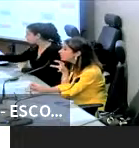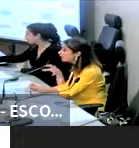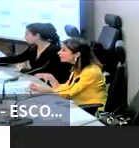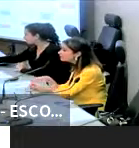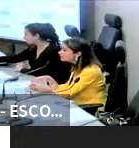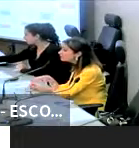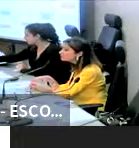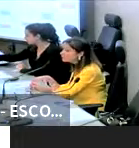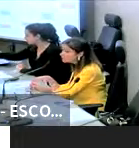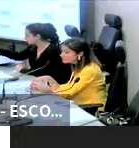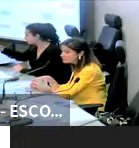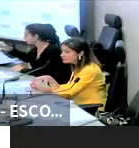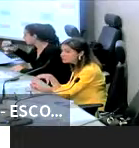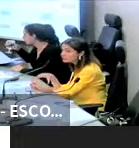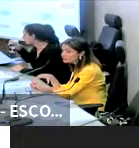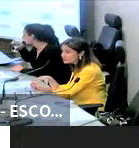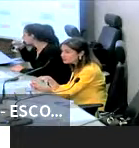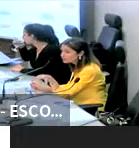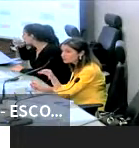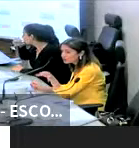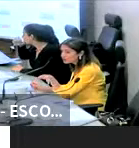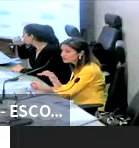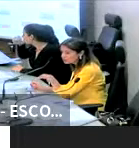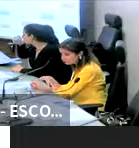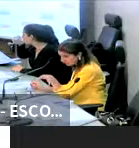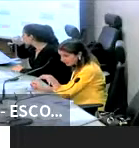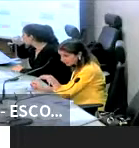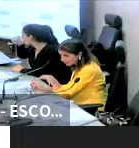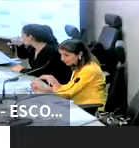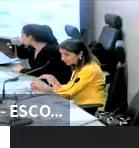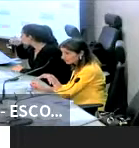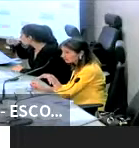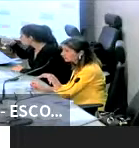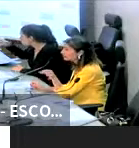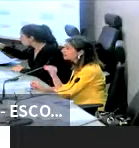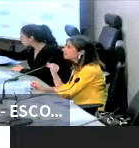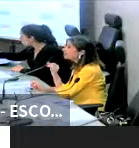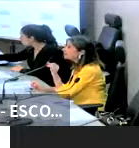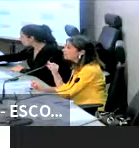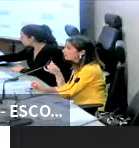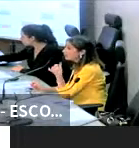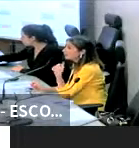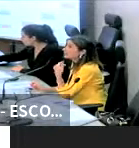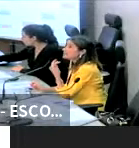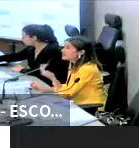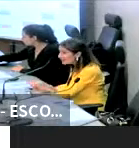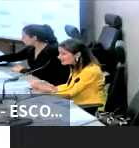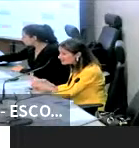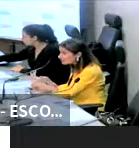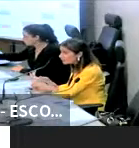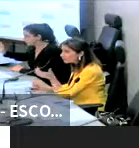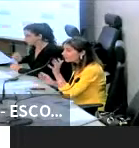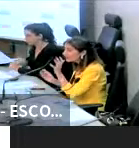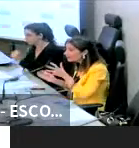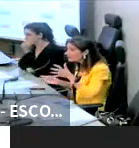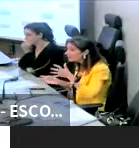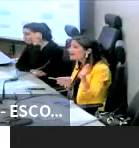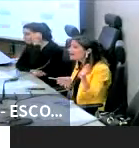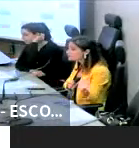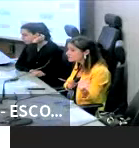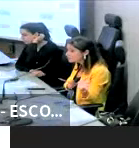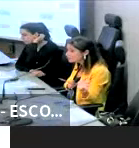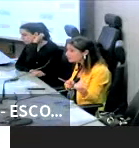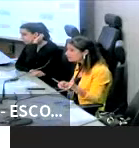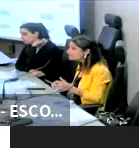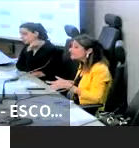política interna dentro da Polícia Civil, por exemplo, de proteção às mulheres. Né? Embora ela quisesse propor e ela